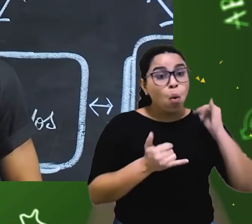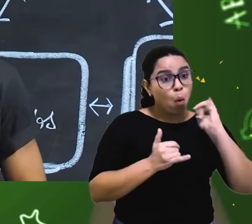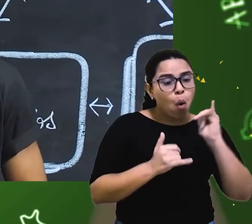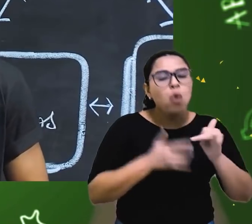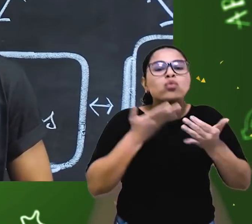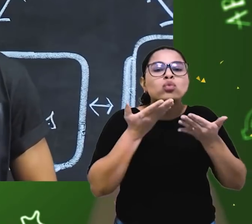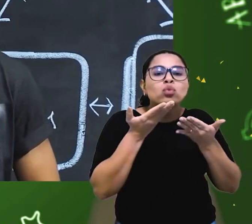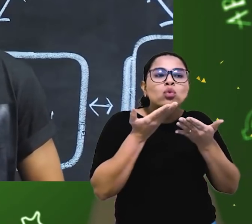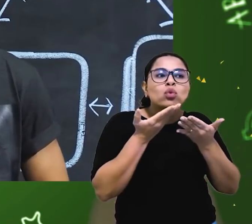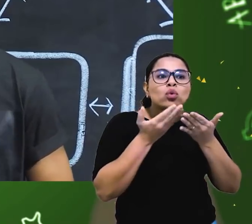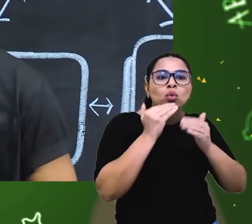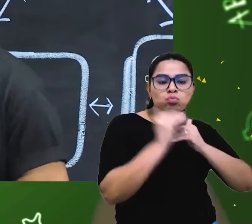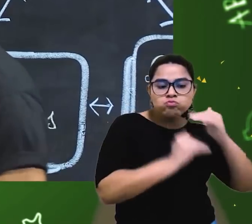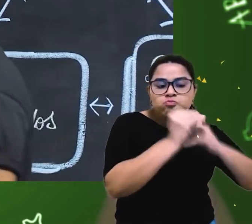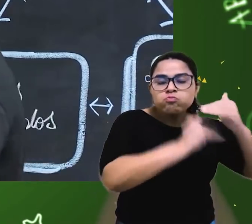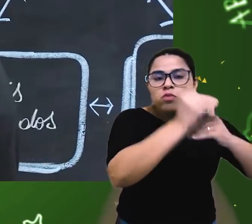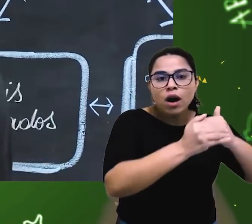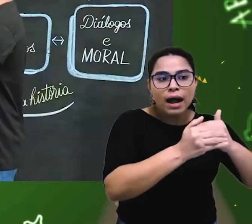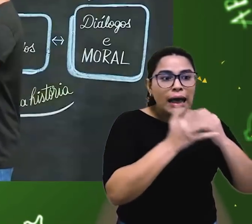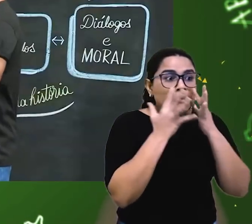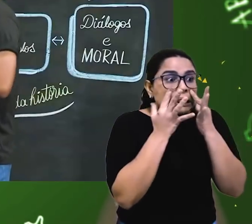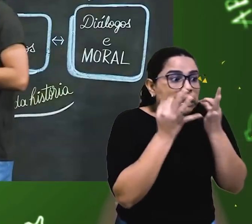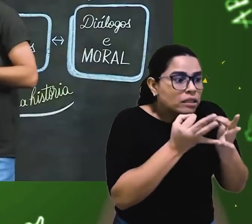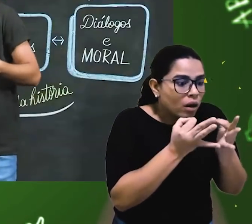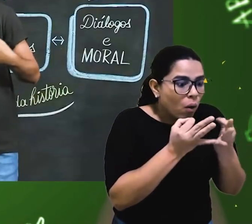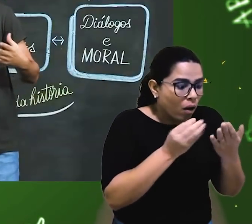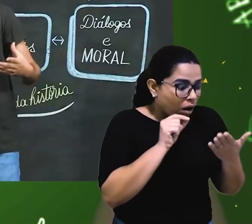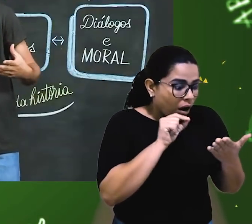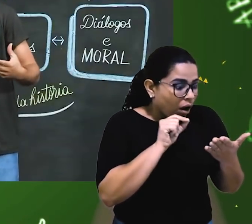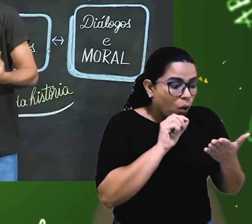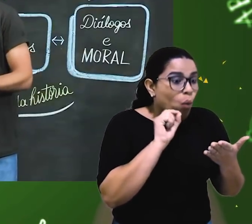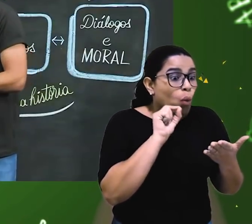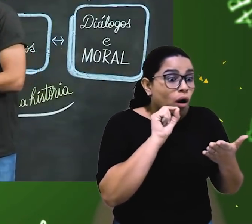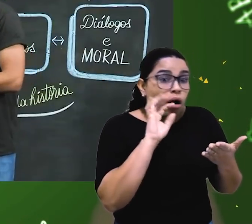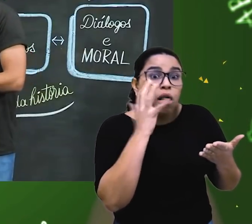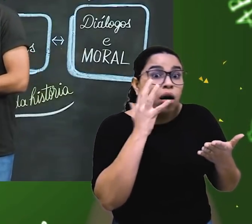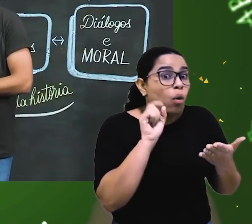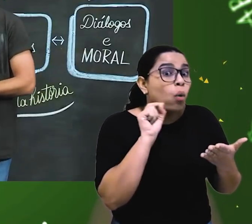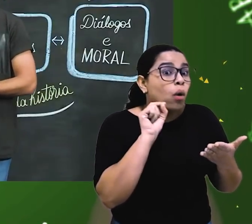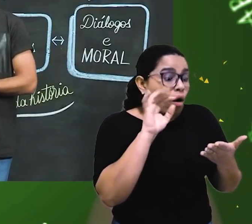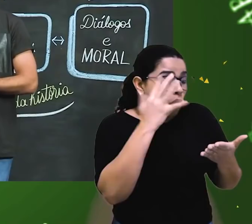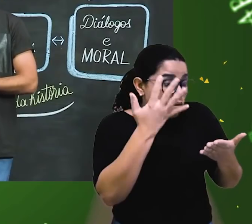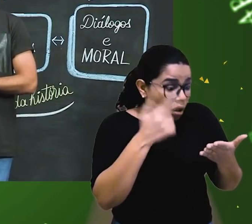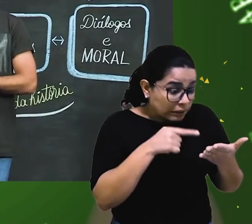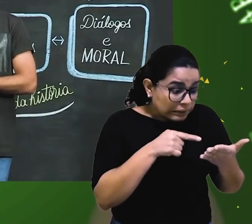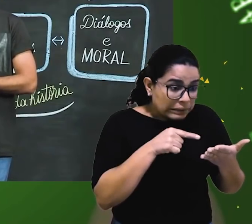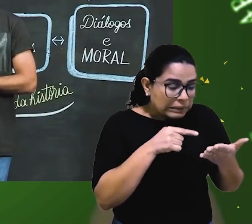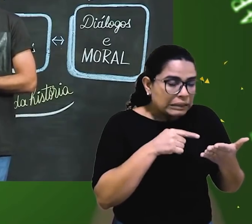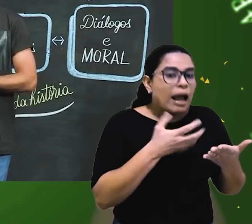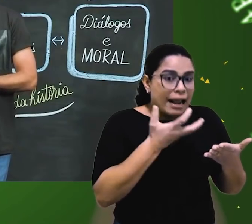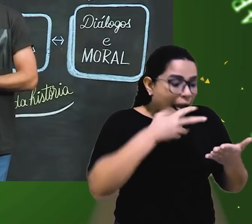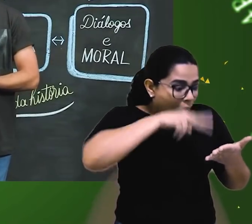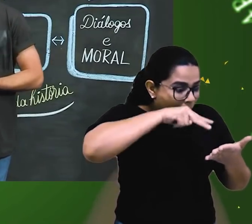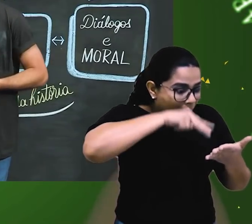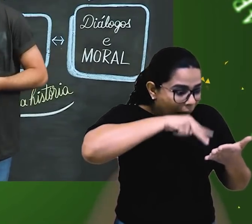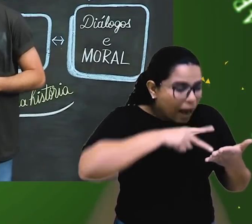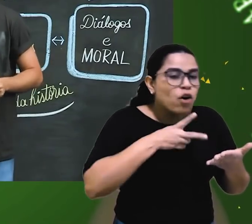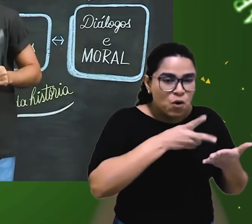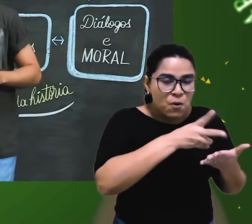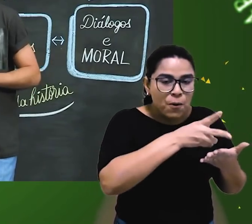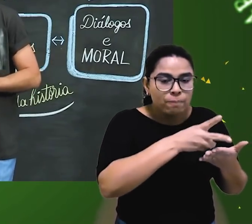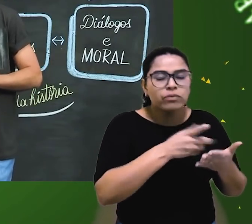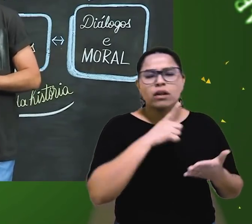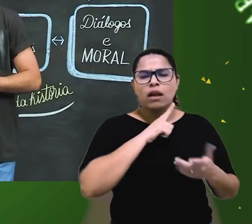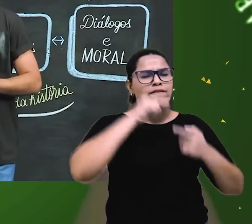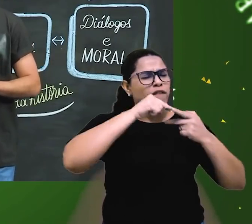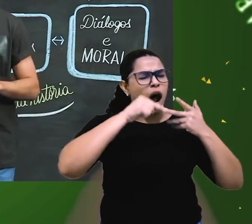modo a prender a nossa atenção. Existem muitos e muitos tipos de contos, né? Existem os contos mais intimistas também, tais como os contos de